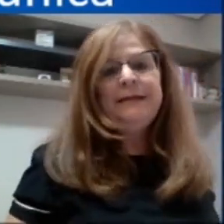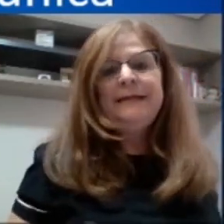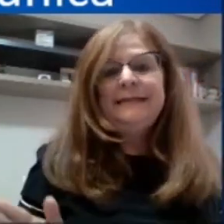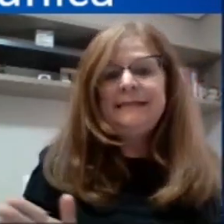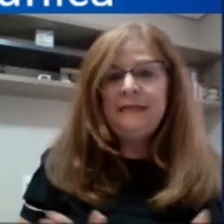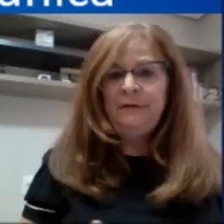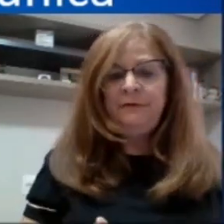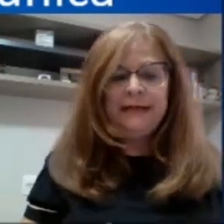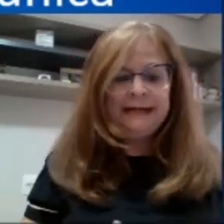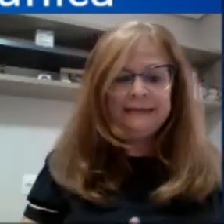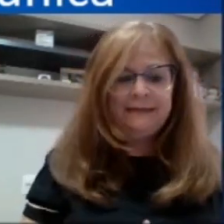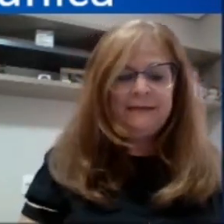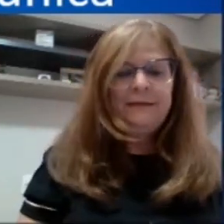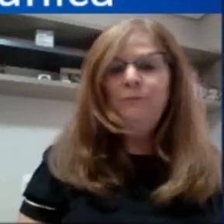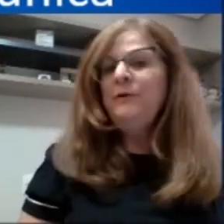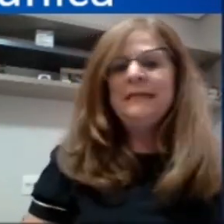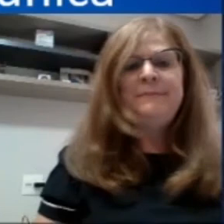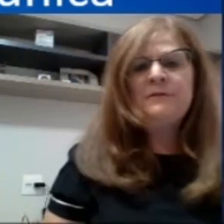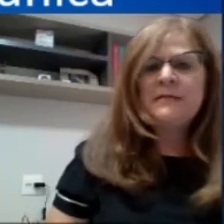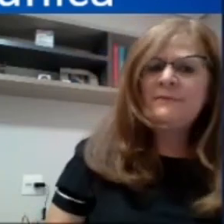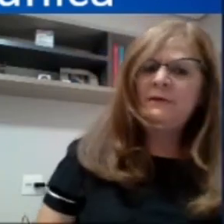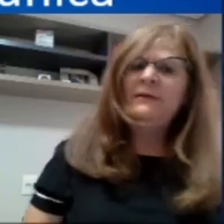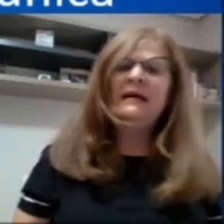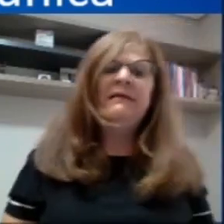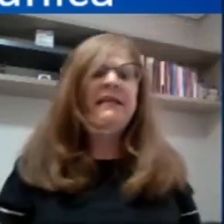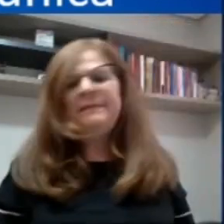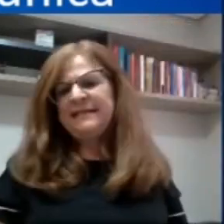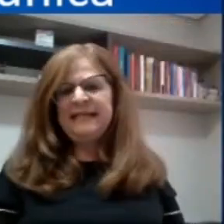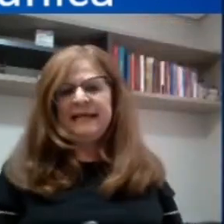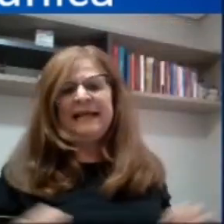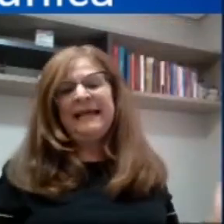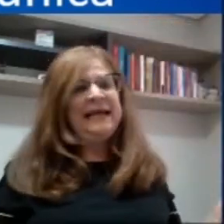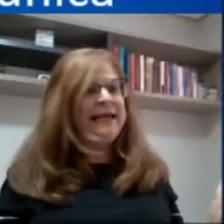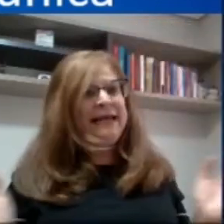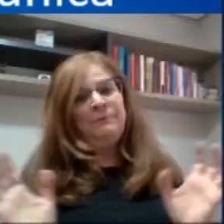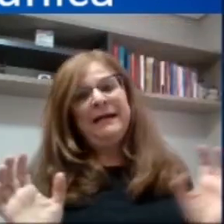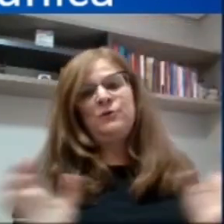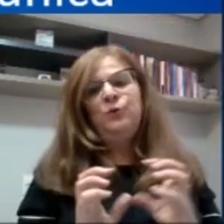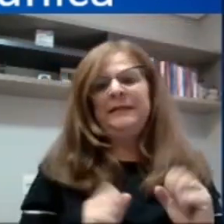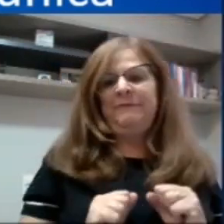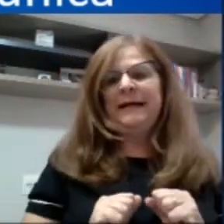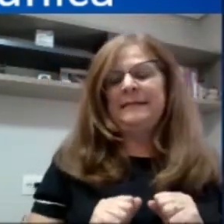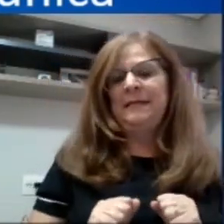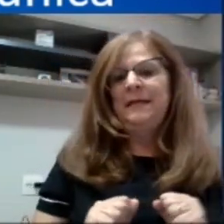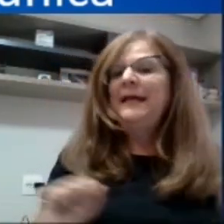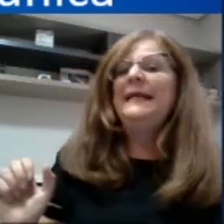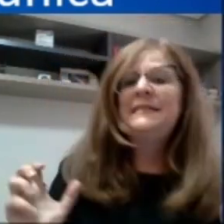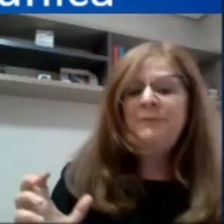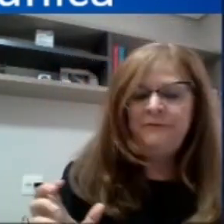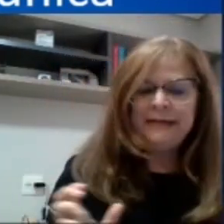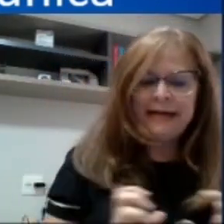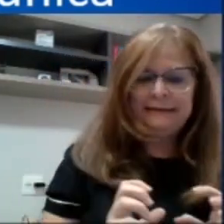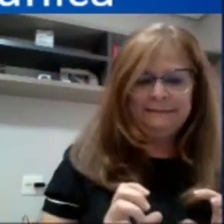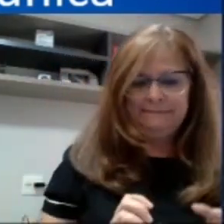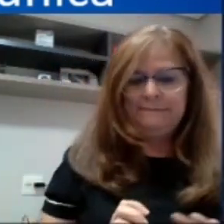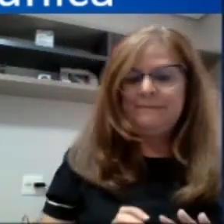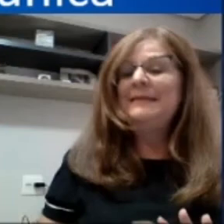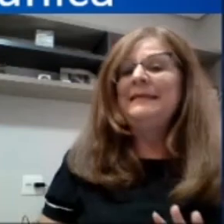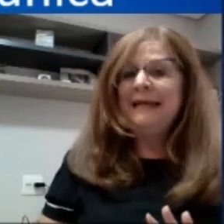língua simplificada. Muitas pessoas falam, não, a Libras ela é mais curta a frase, ela é